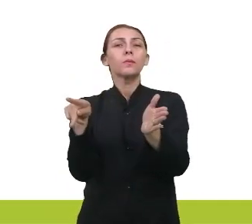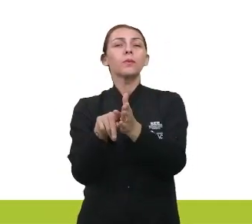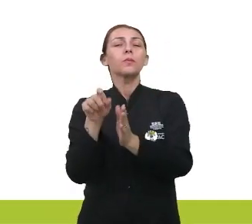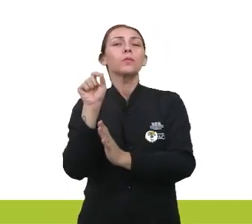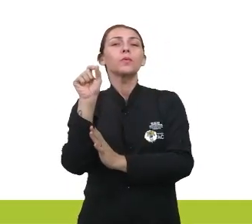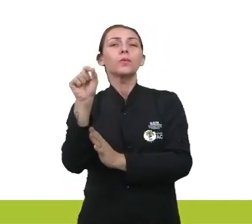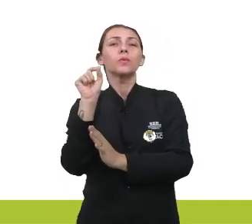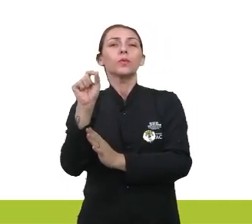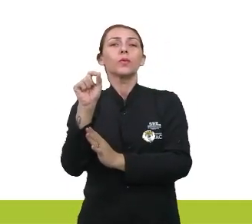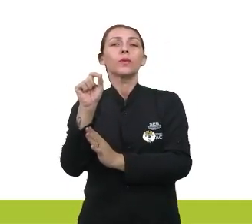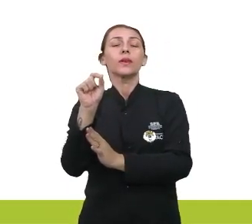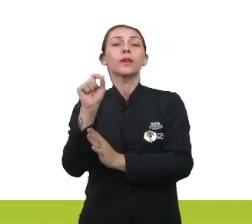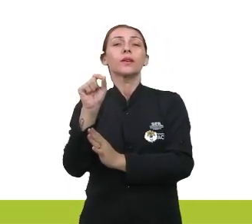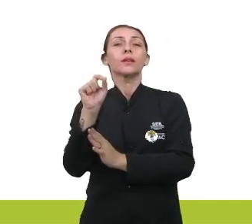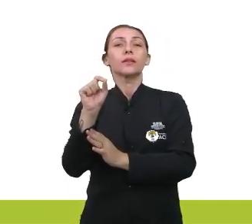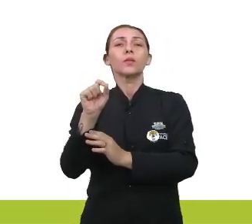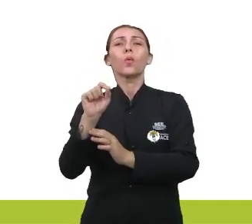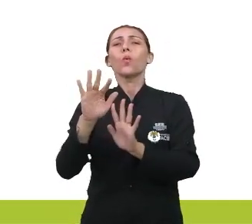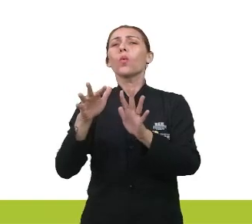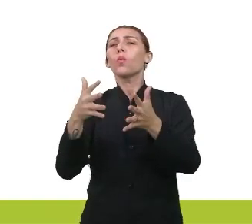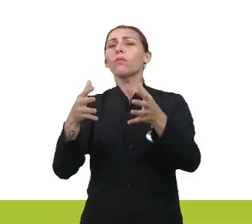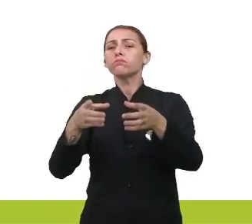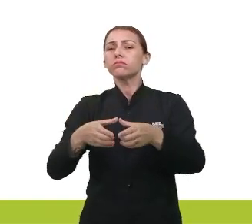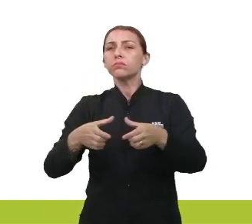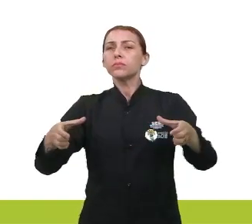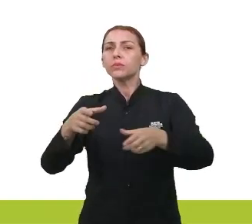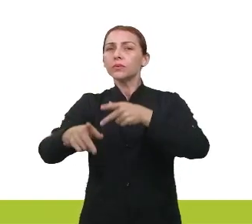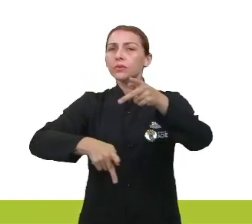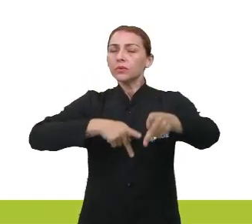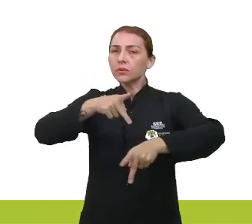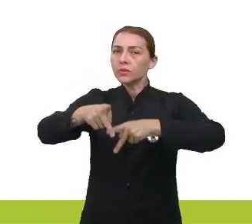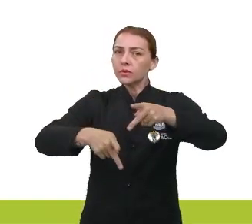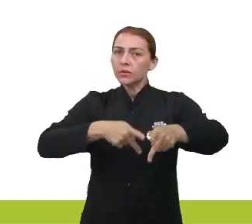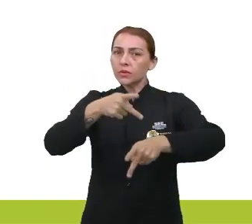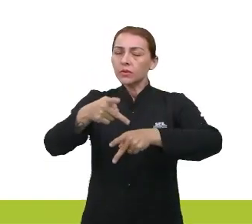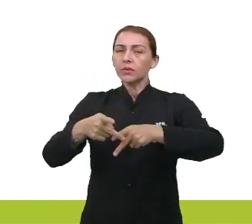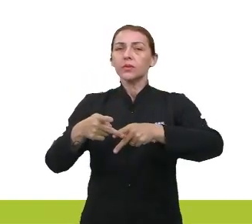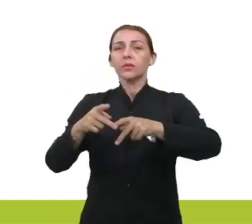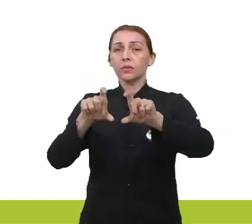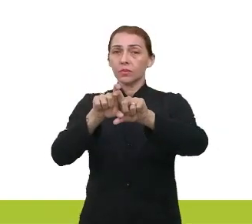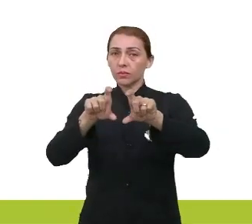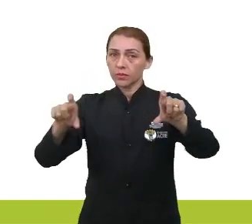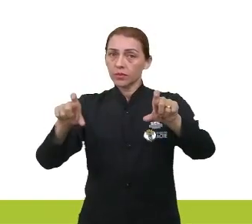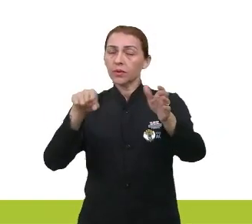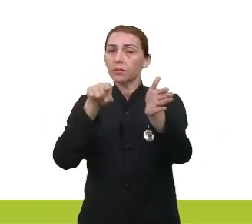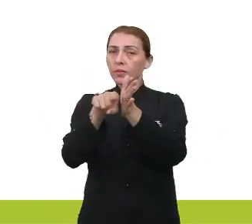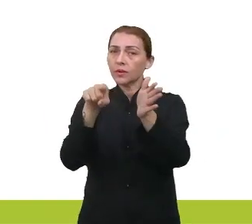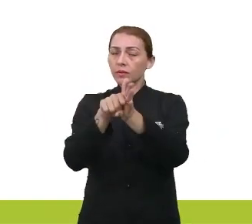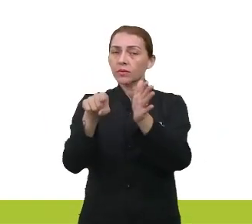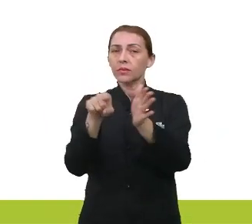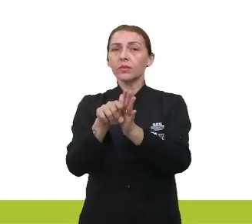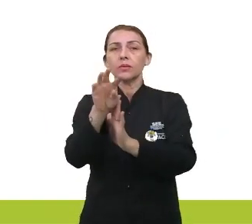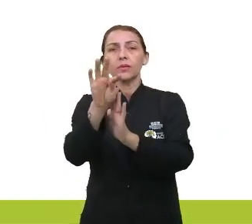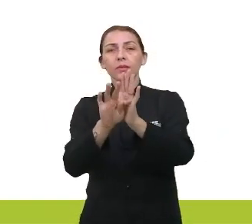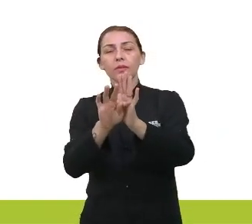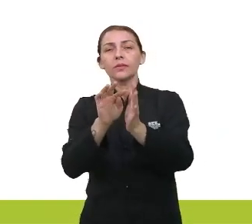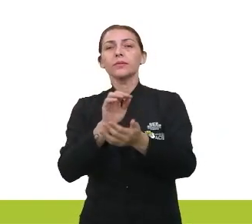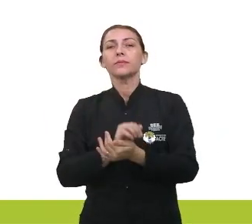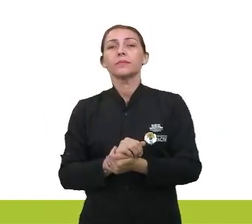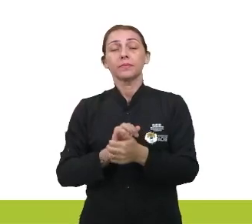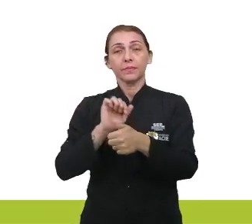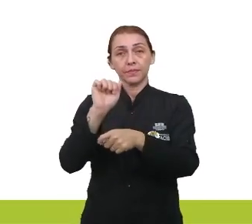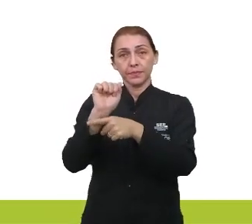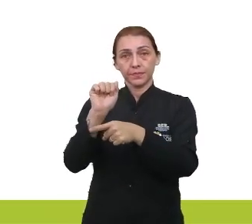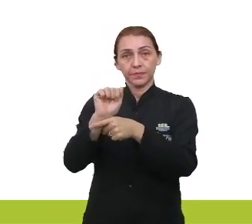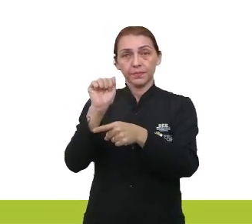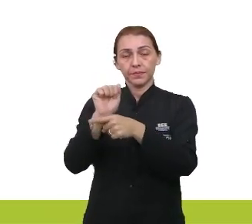aspecto demográfico. Ou seja, que aspecto demográfico está sendo destacado aqui nesse texto? Letra